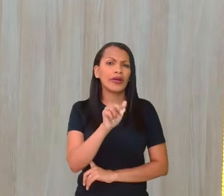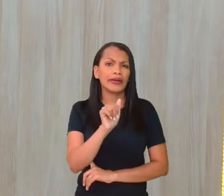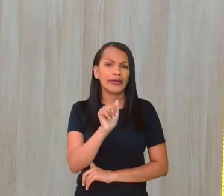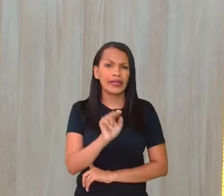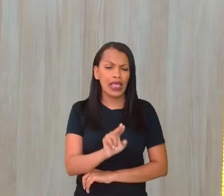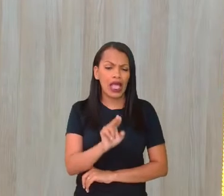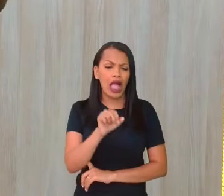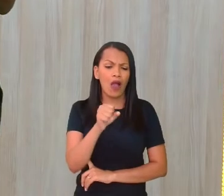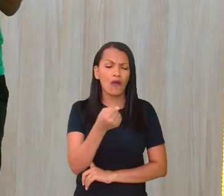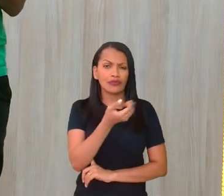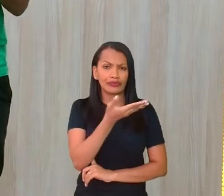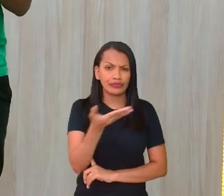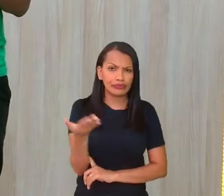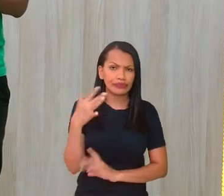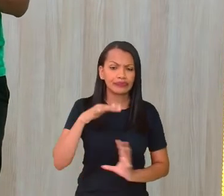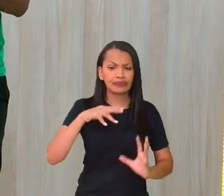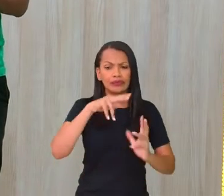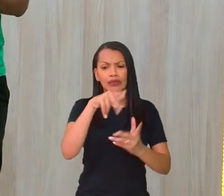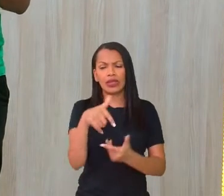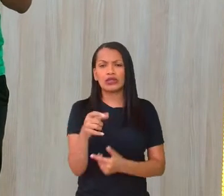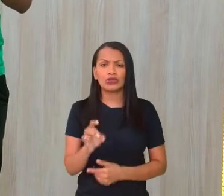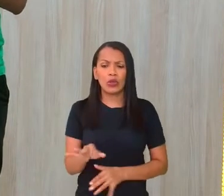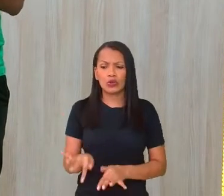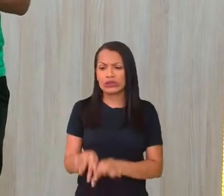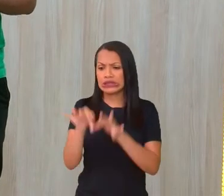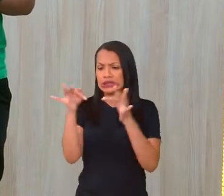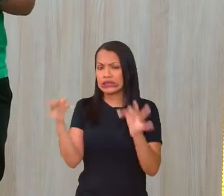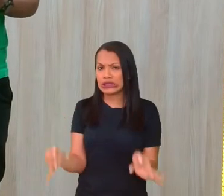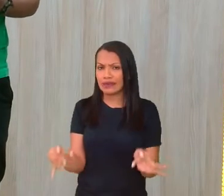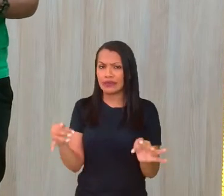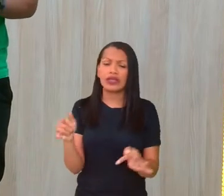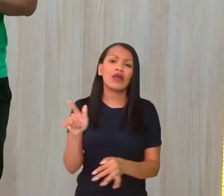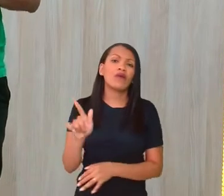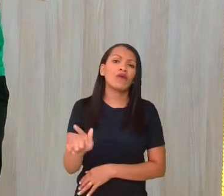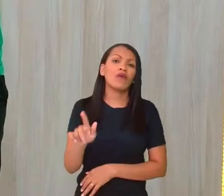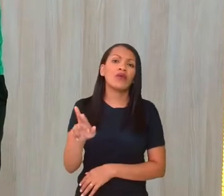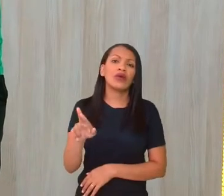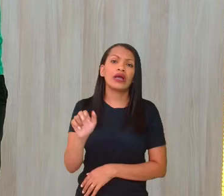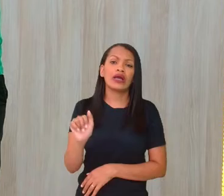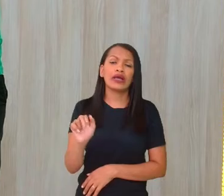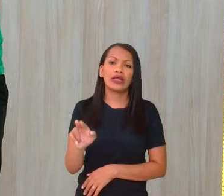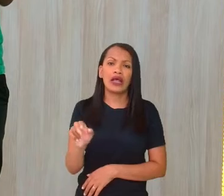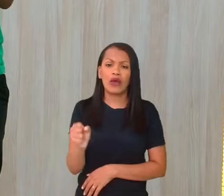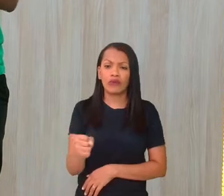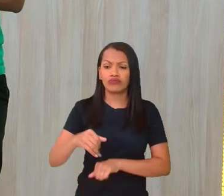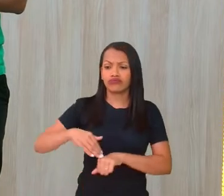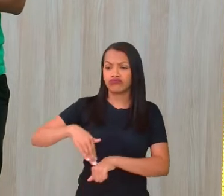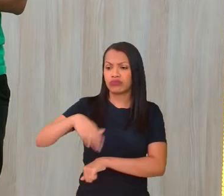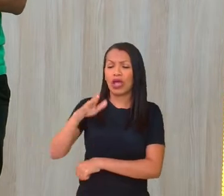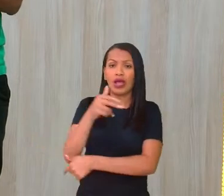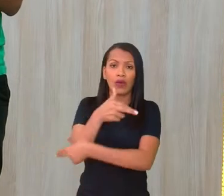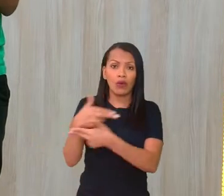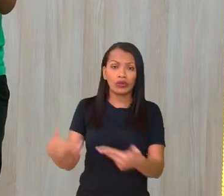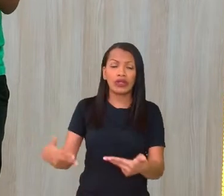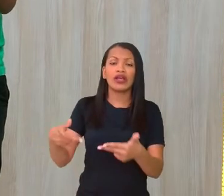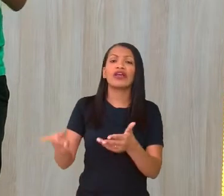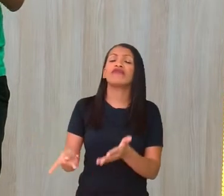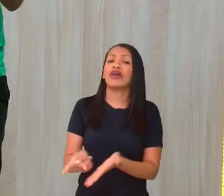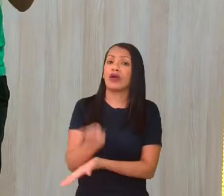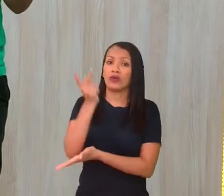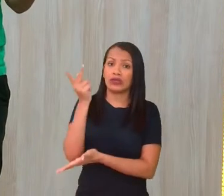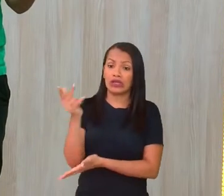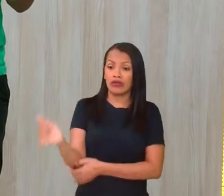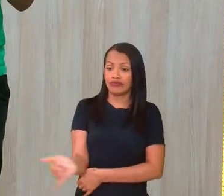a gente já abordou bastante que não é simplesmente 4 graus a mais, né? São mudanças que vão acontecer em todos